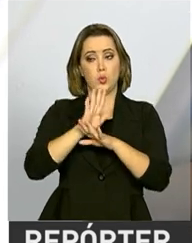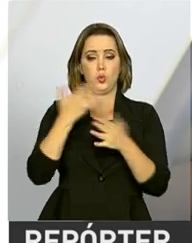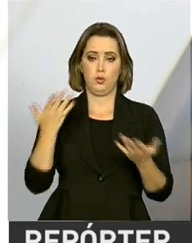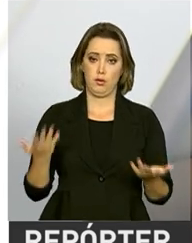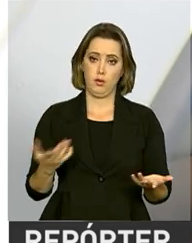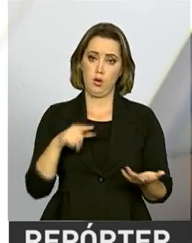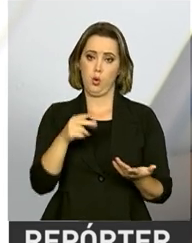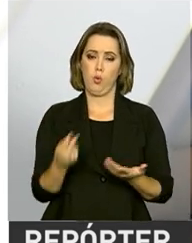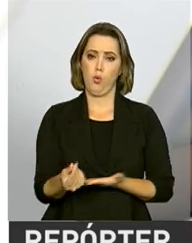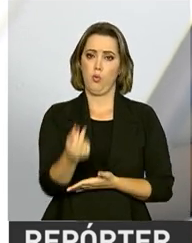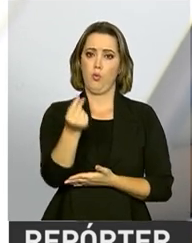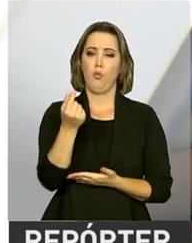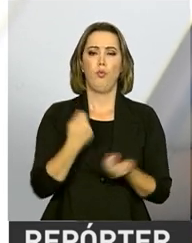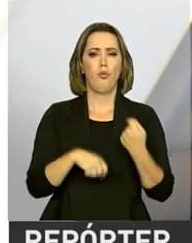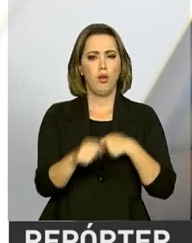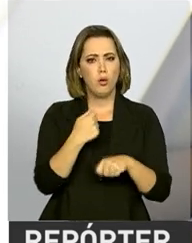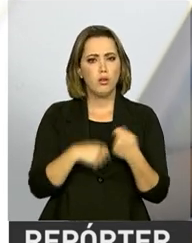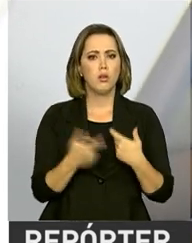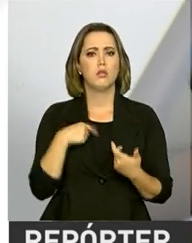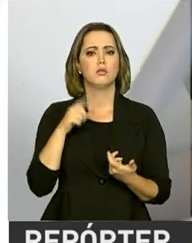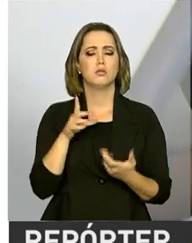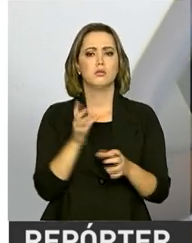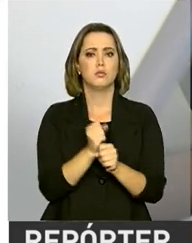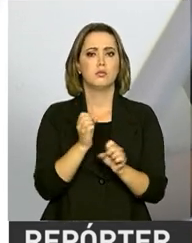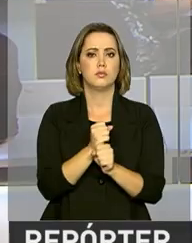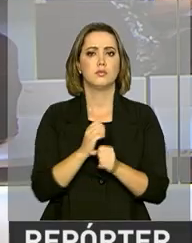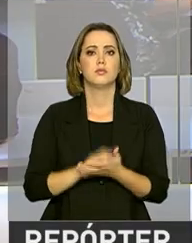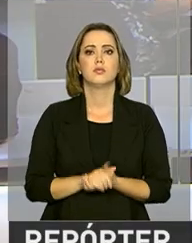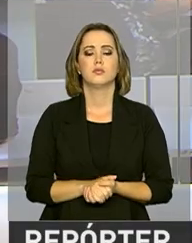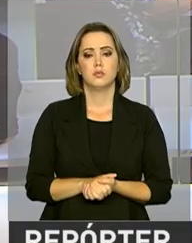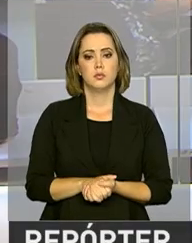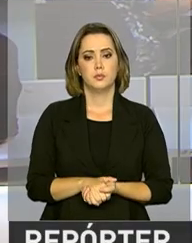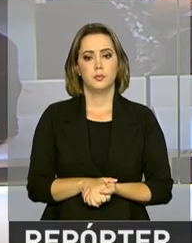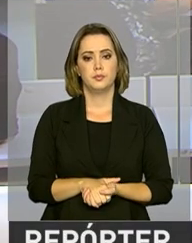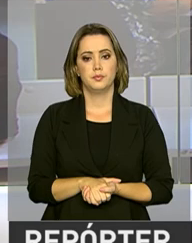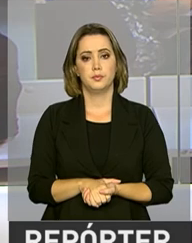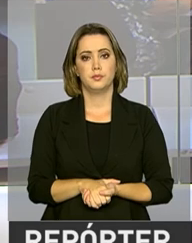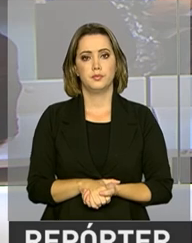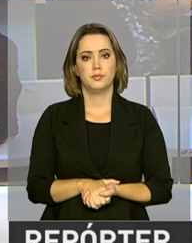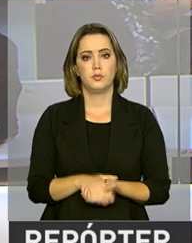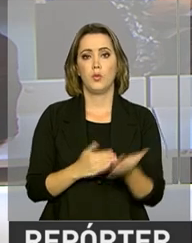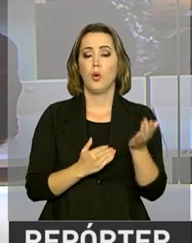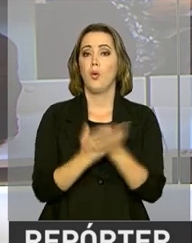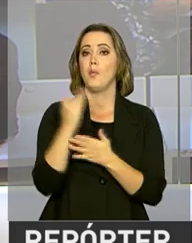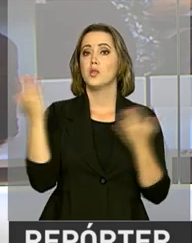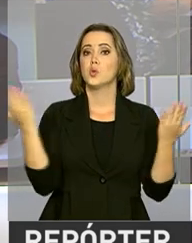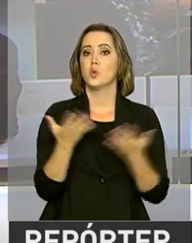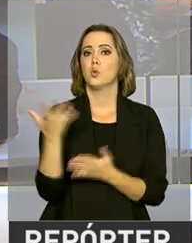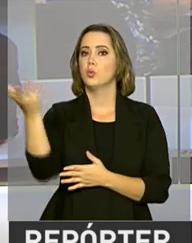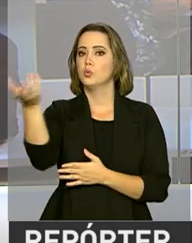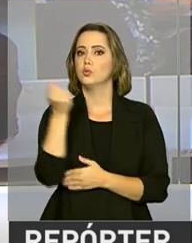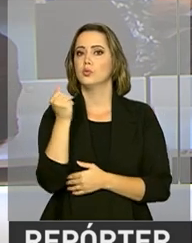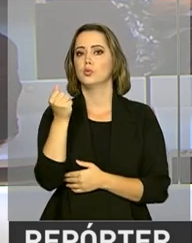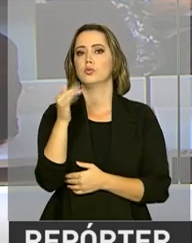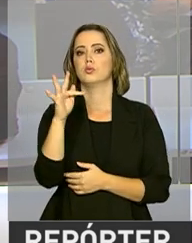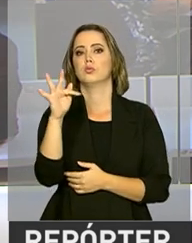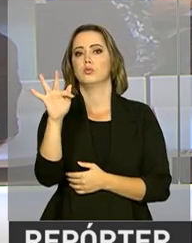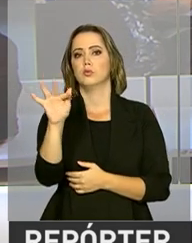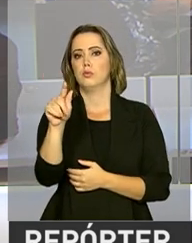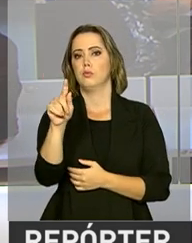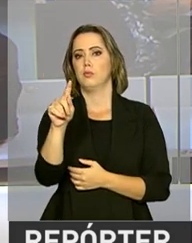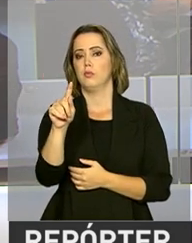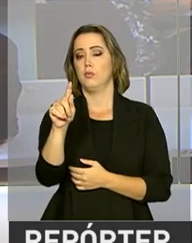pra a questão é do do orçamento mesmo e começou hoje o facto das contas inativas do